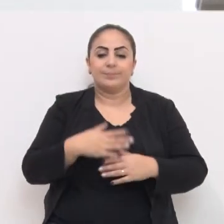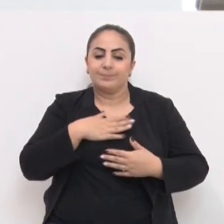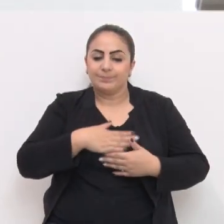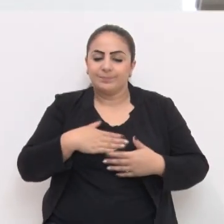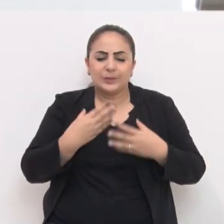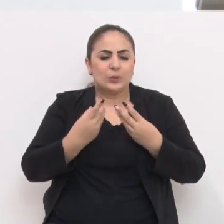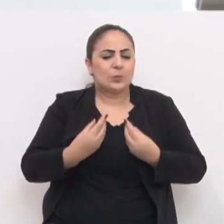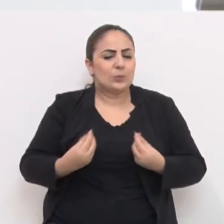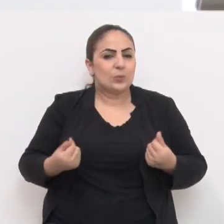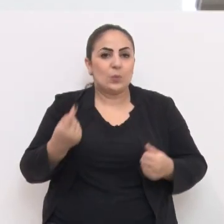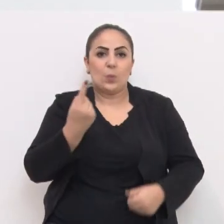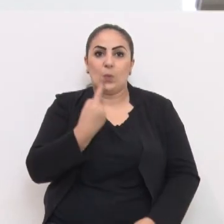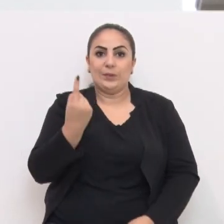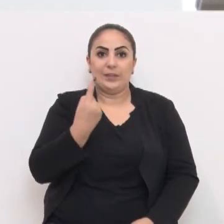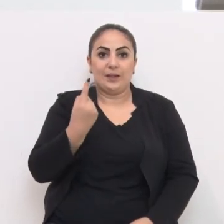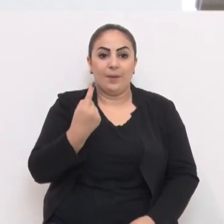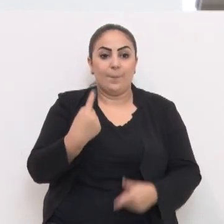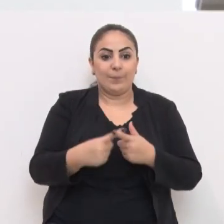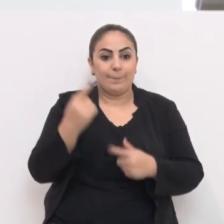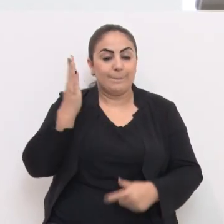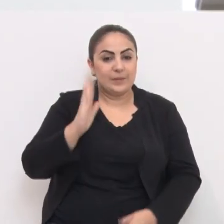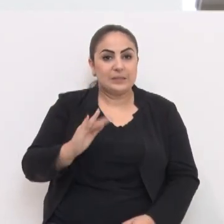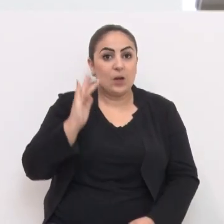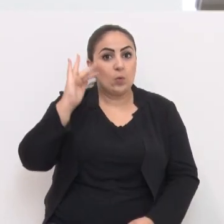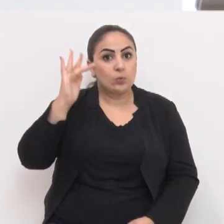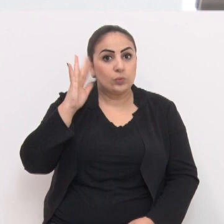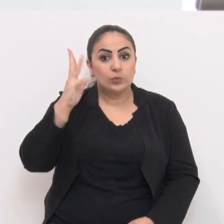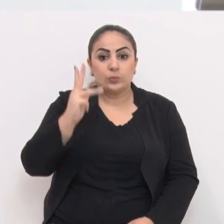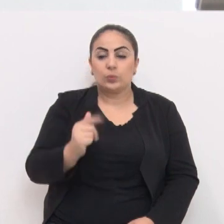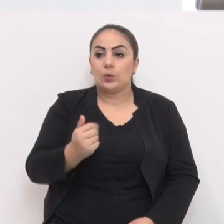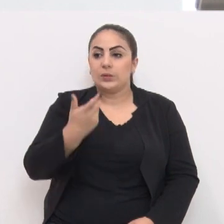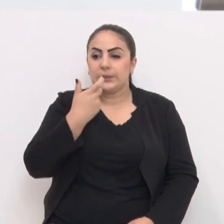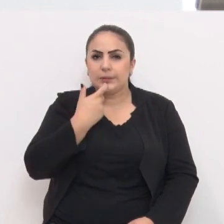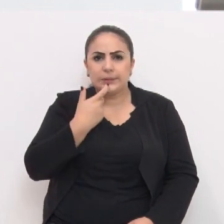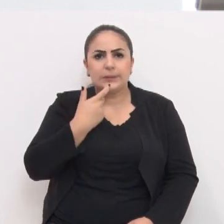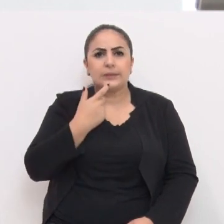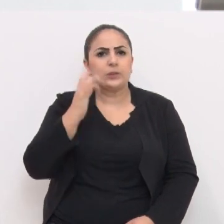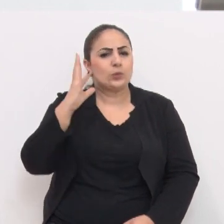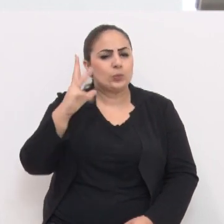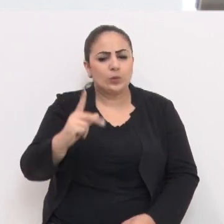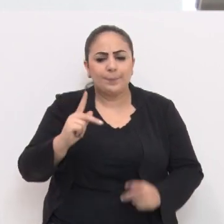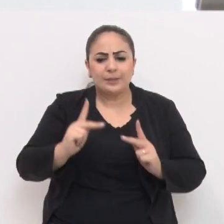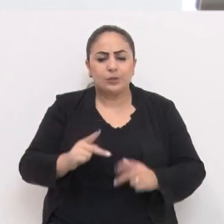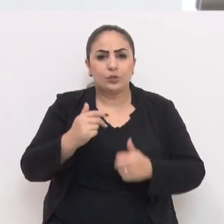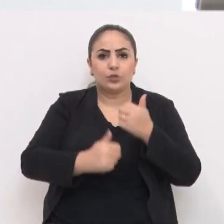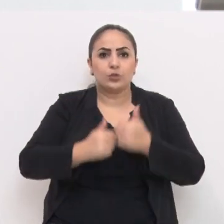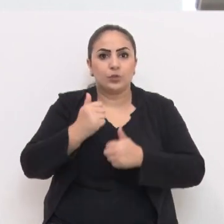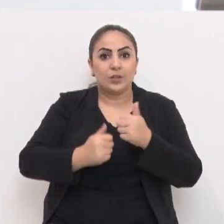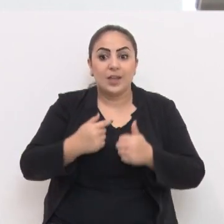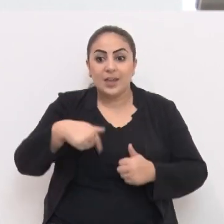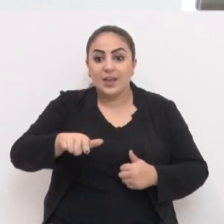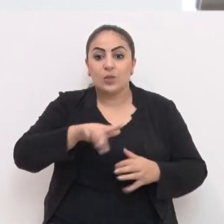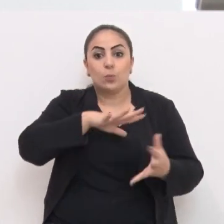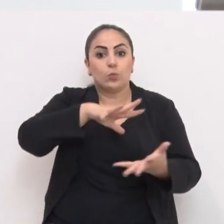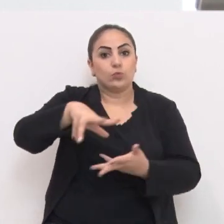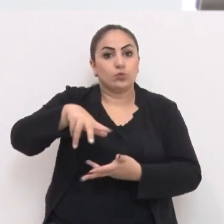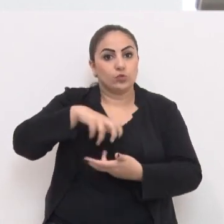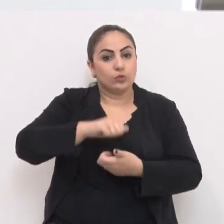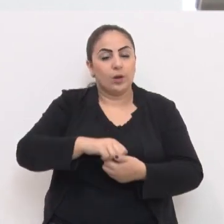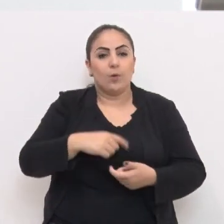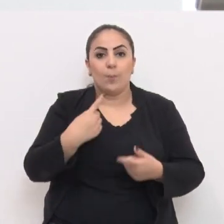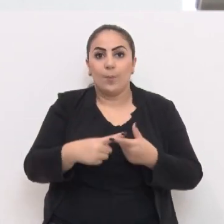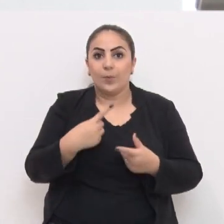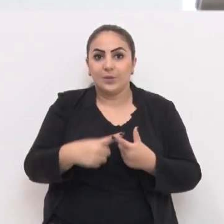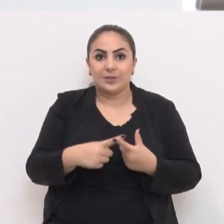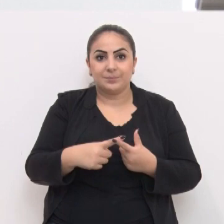sensação única, né? Ainda mais por ser no Brasil. Acho que é o sonho de toda criança, de todo jogador de futebol, jogar o Mundial, ainda mais